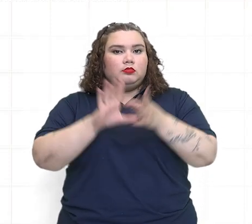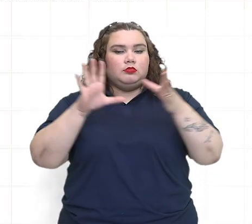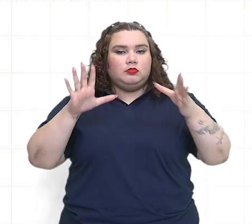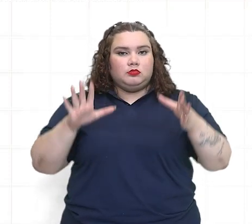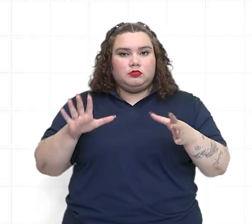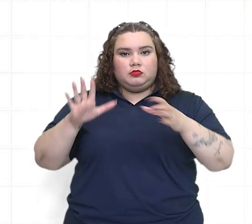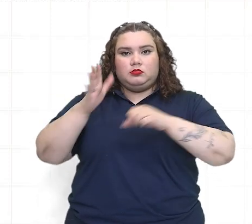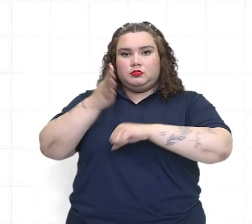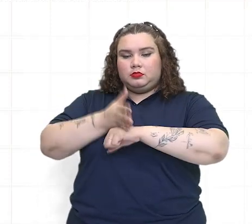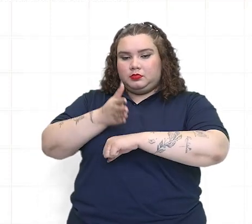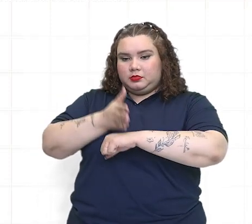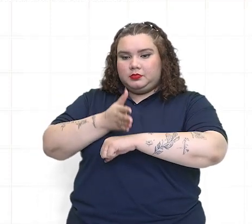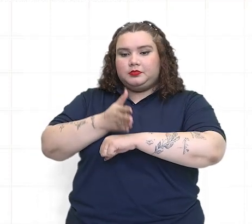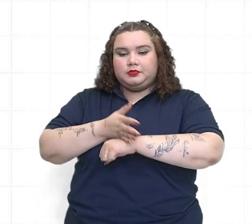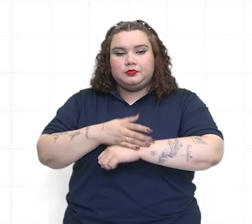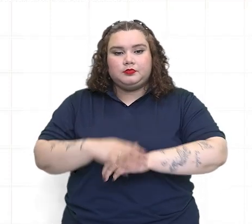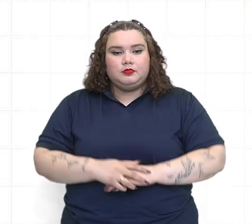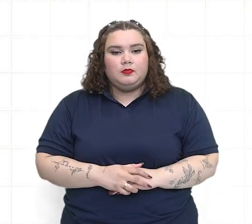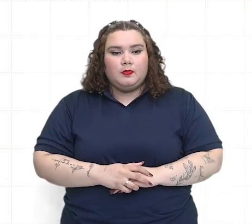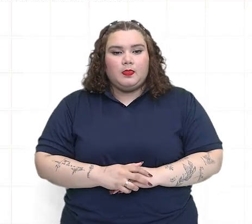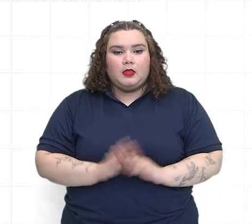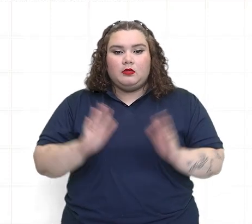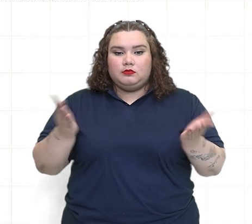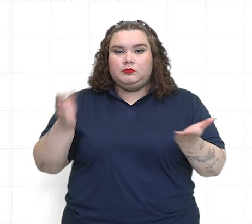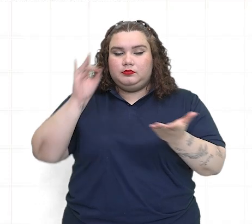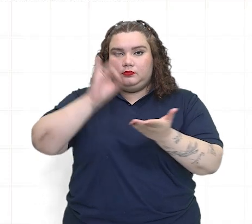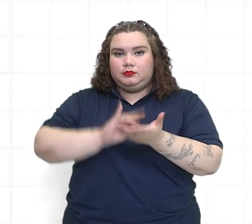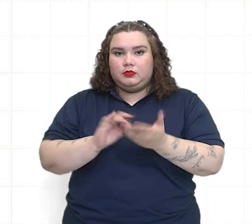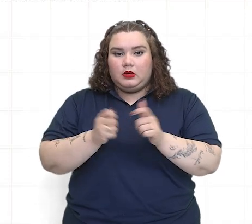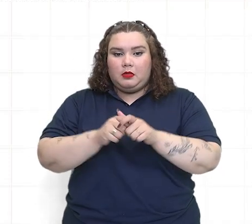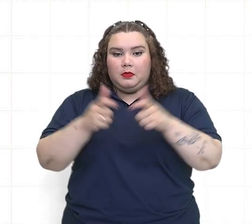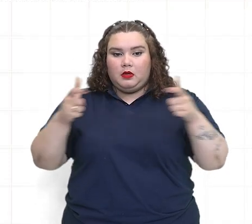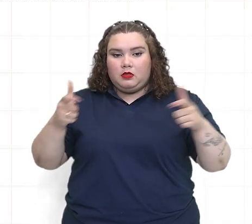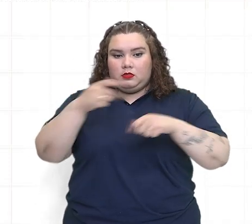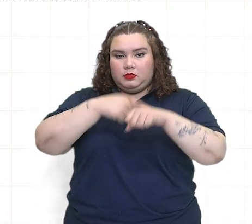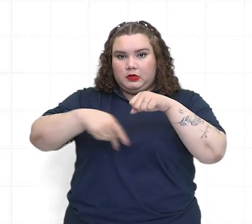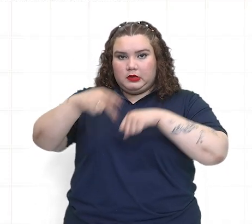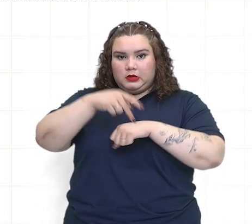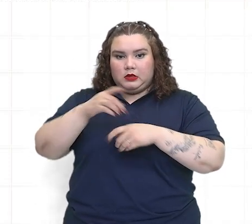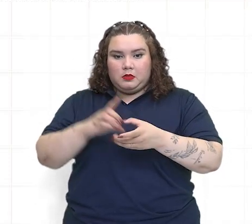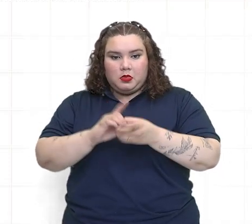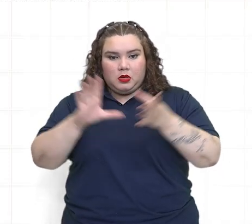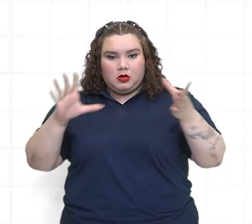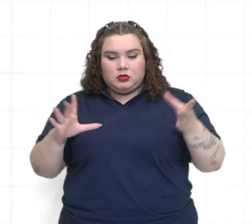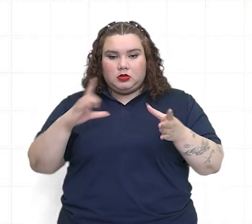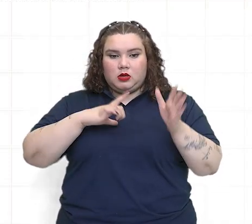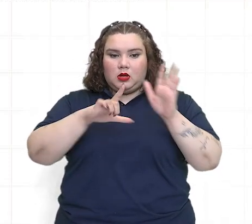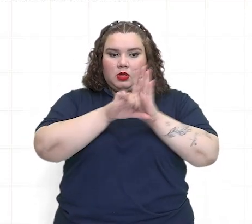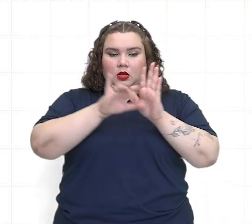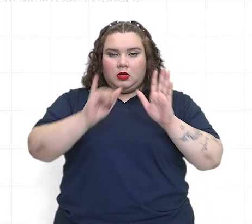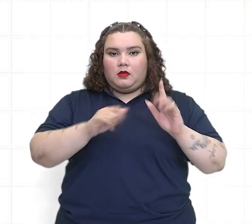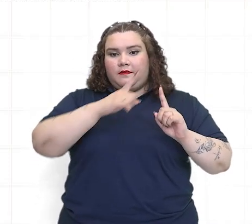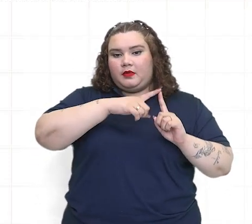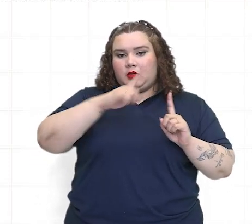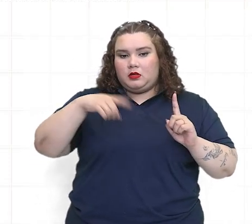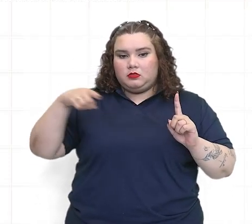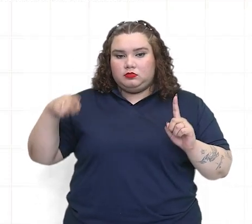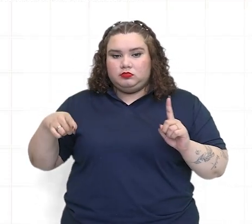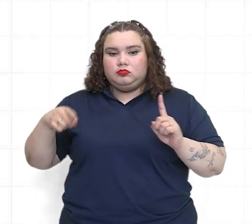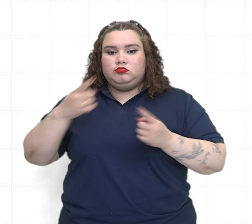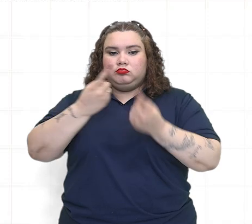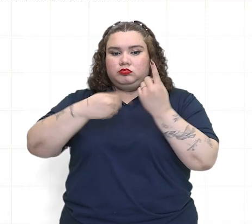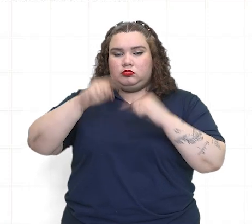da democracia moderna. De fato, na maioria dos países democráticos, suas leis são